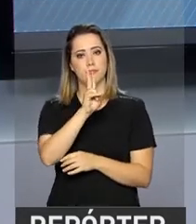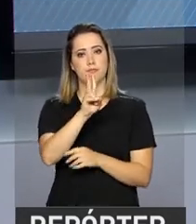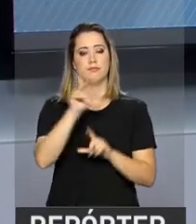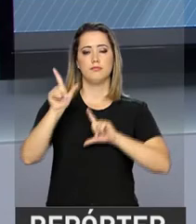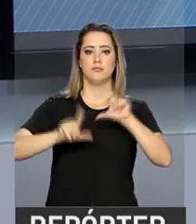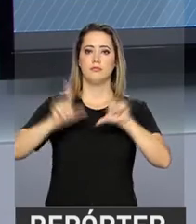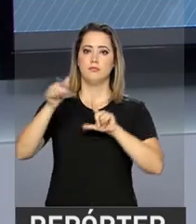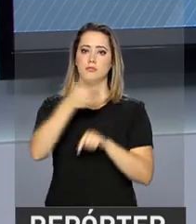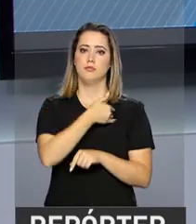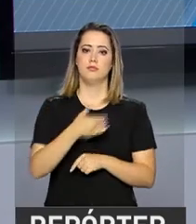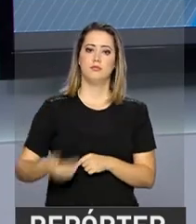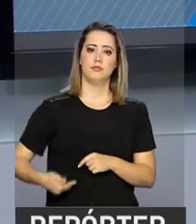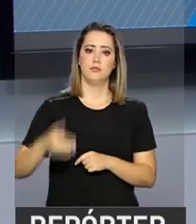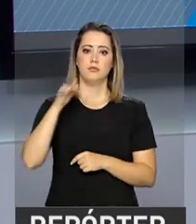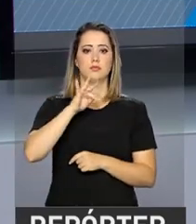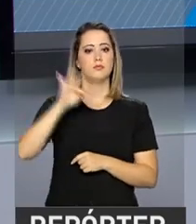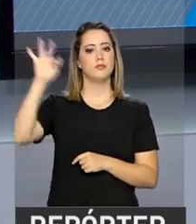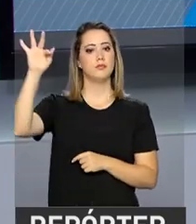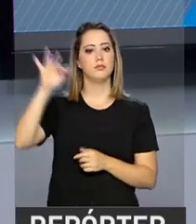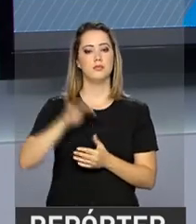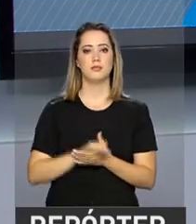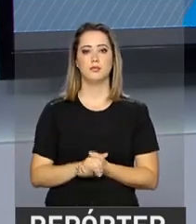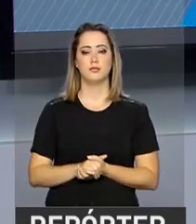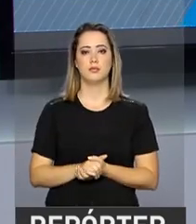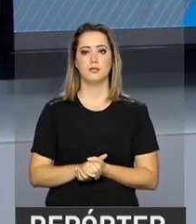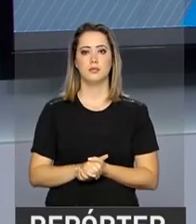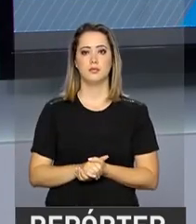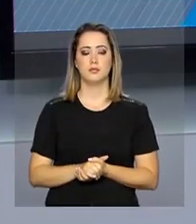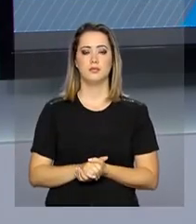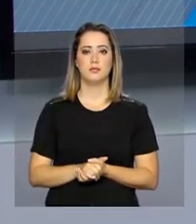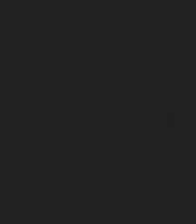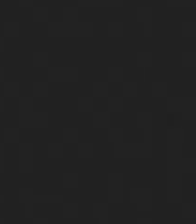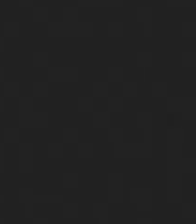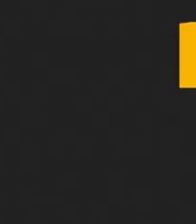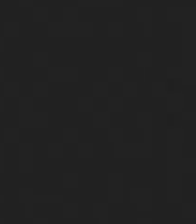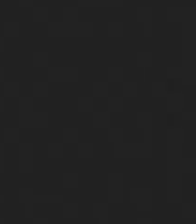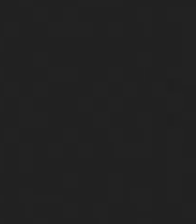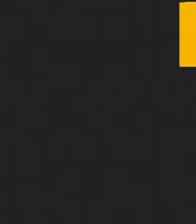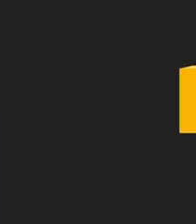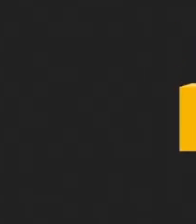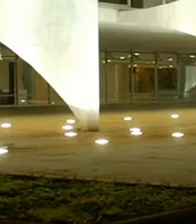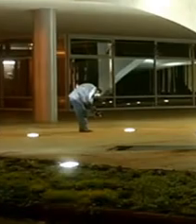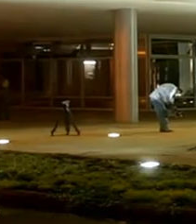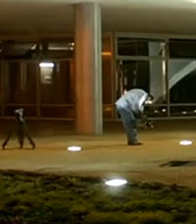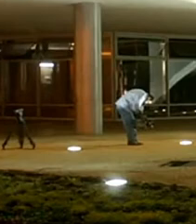continue aqui na NBR, a TV do Governo Federal. Música.